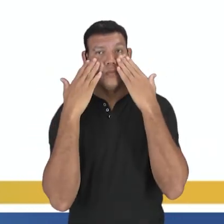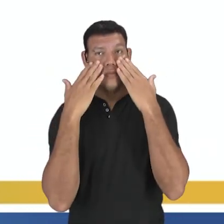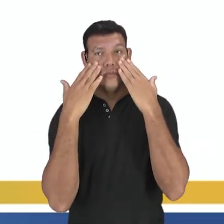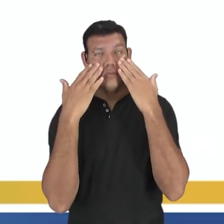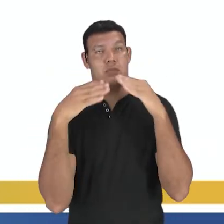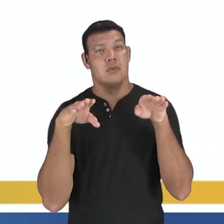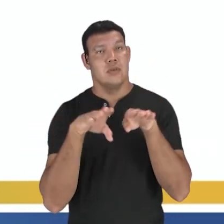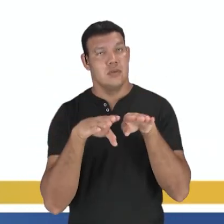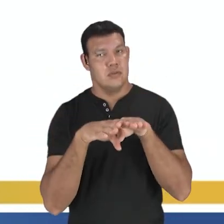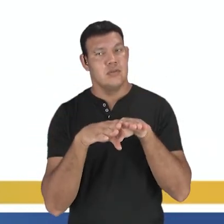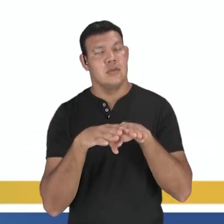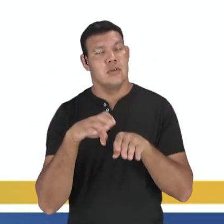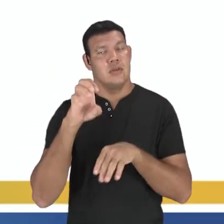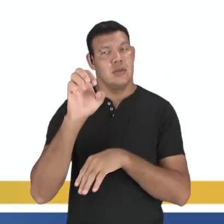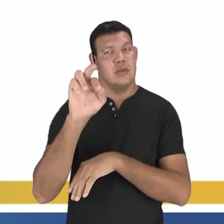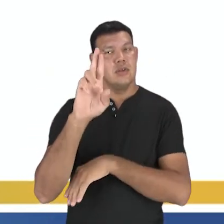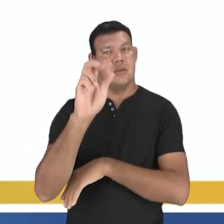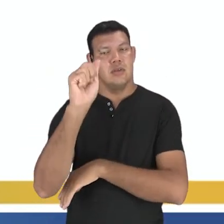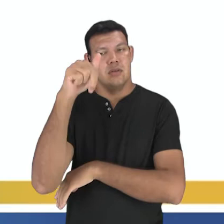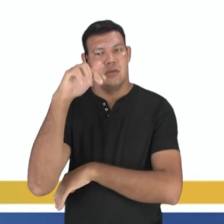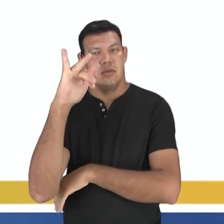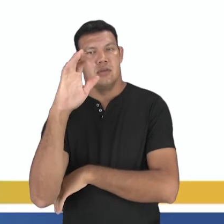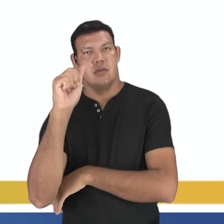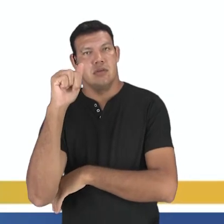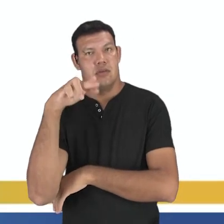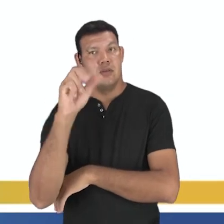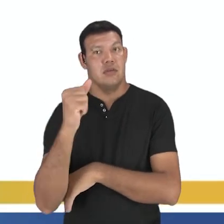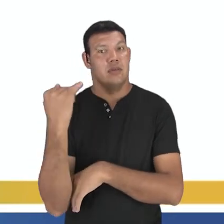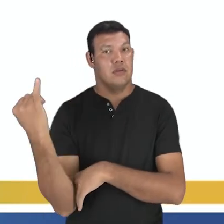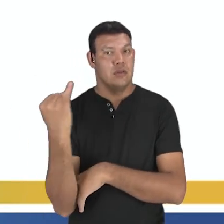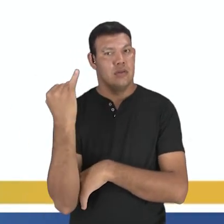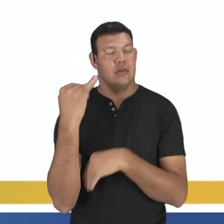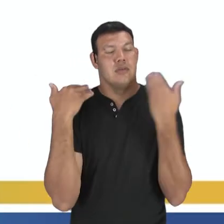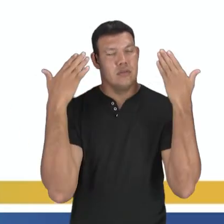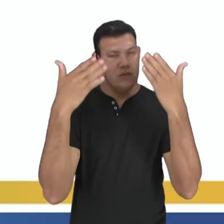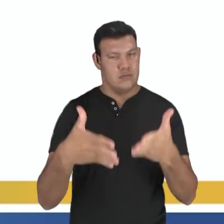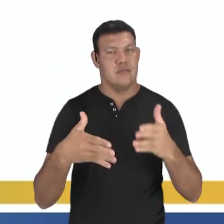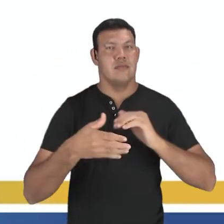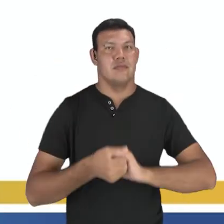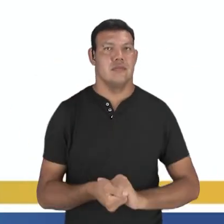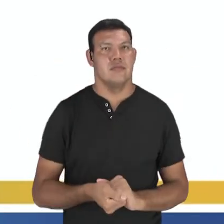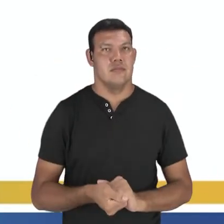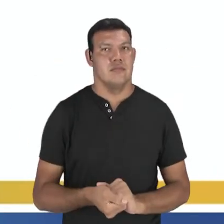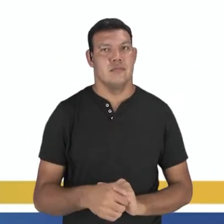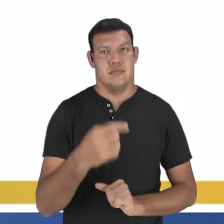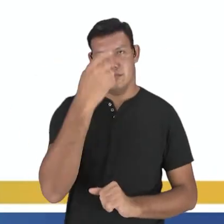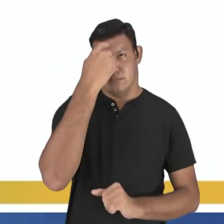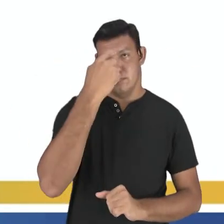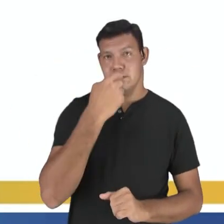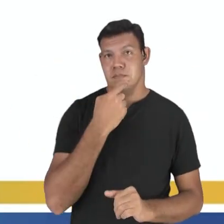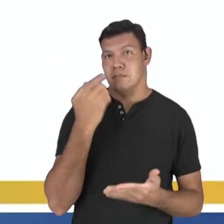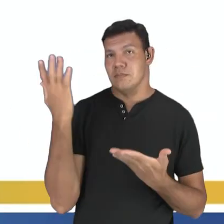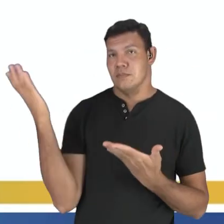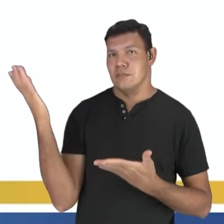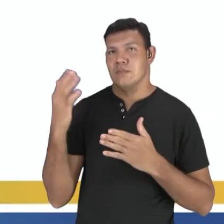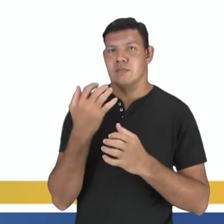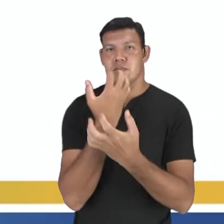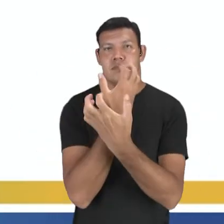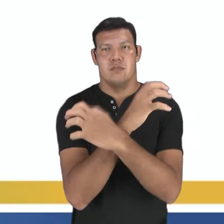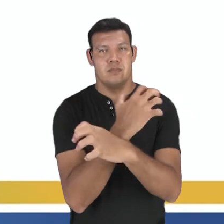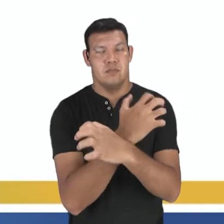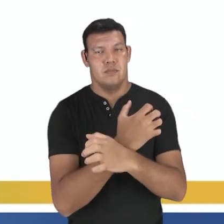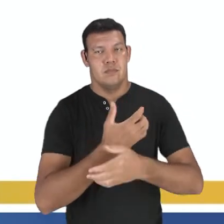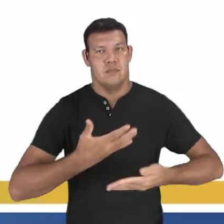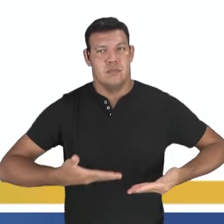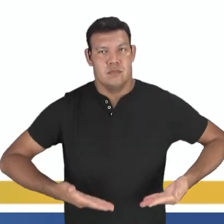ossos cranianos propriamente dito. O que mais que é importante a gente destacar? Nessa imagem, a gente vê aí os ossos dos